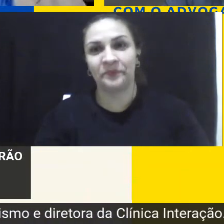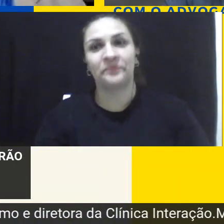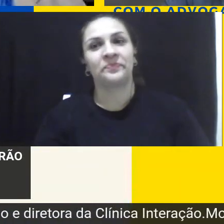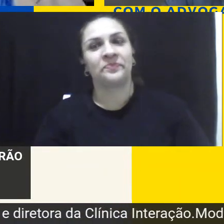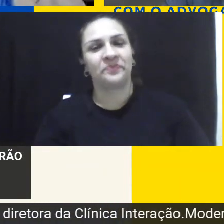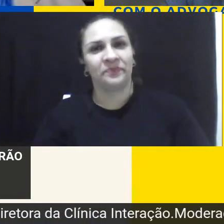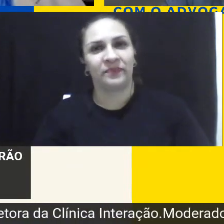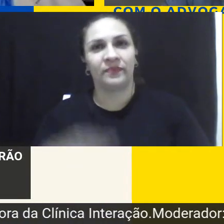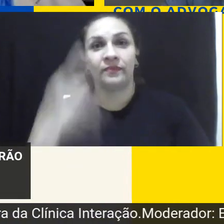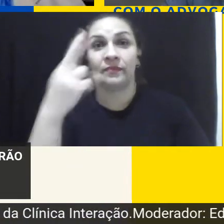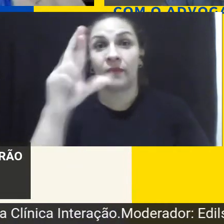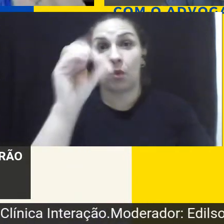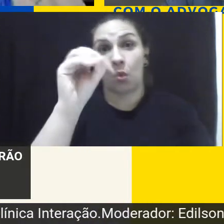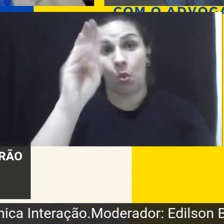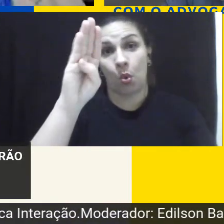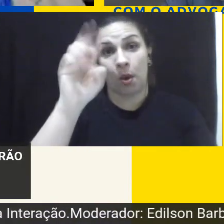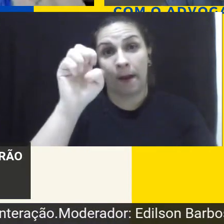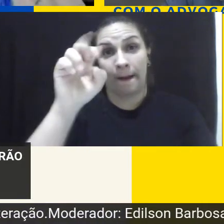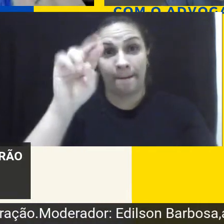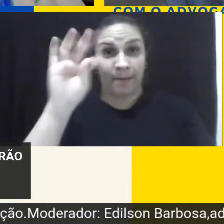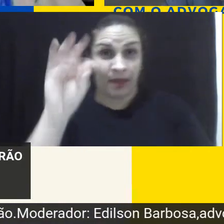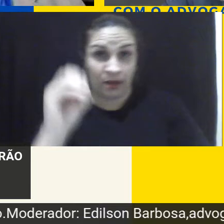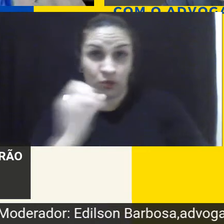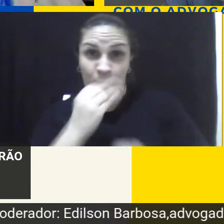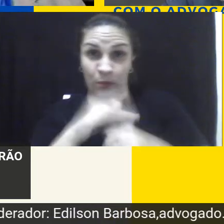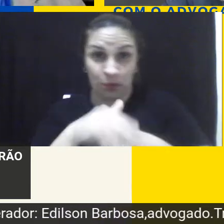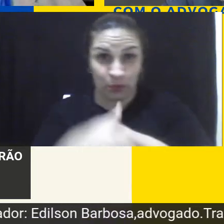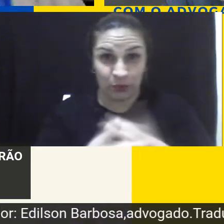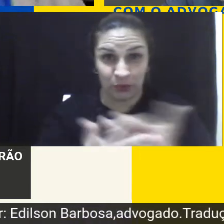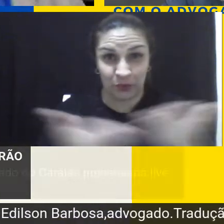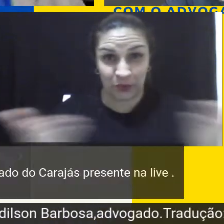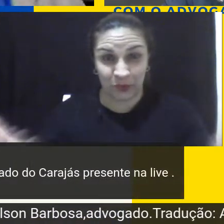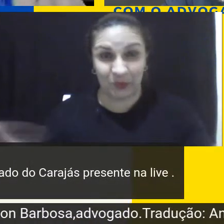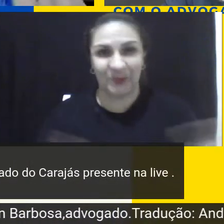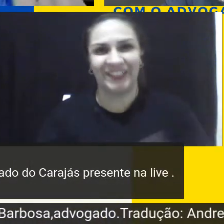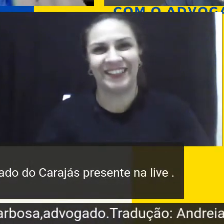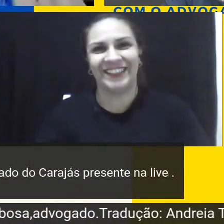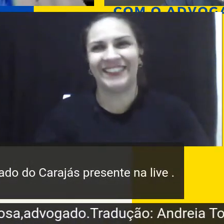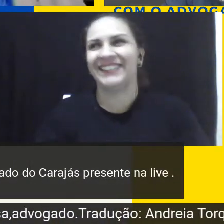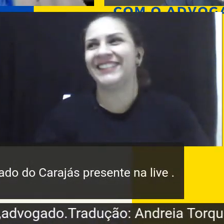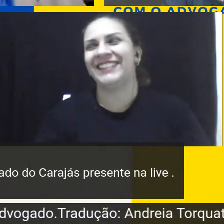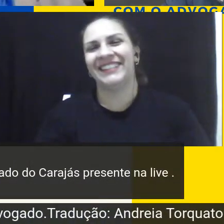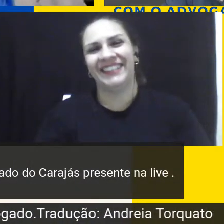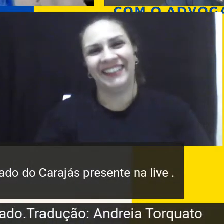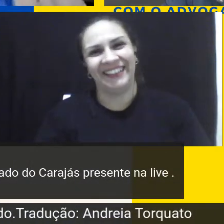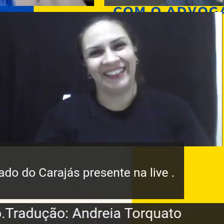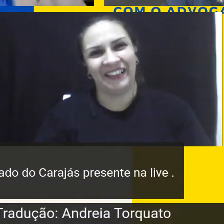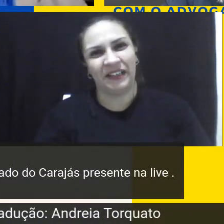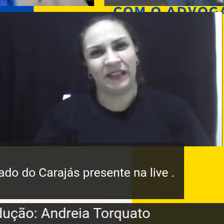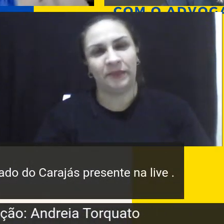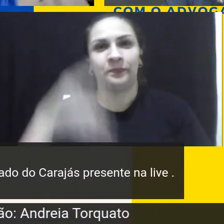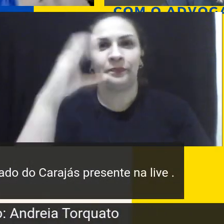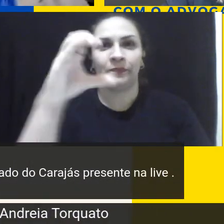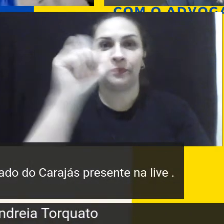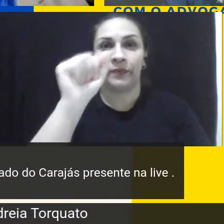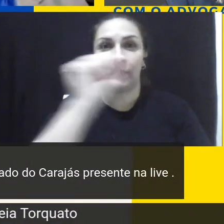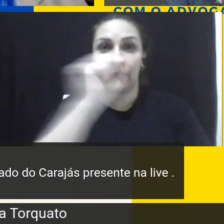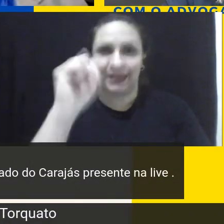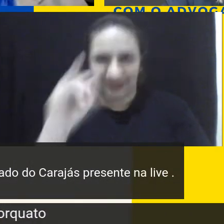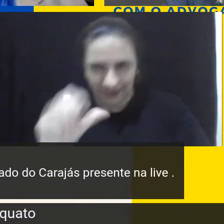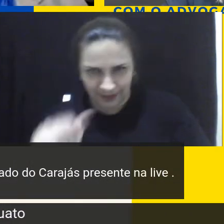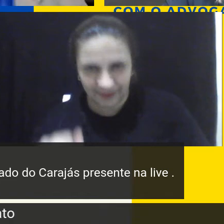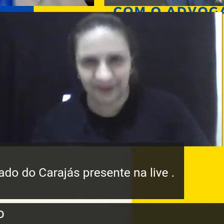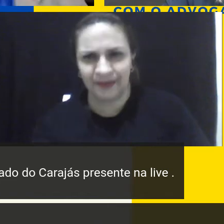E Roberto Ribeiro Mourão, boa noite. Boa noite. A Cássia Amaral,